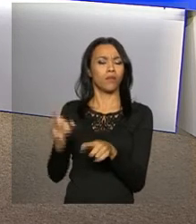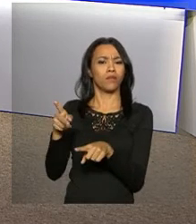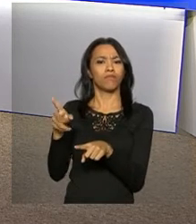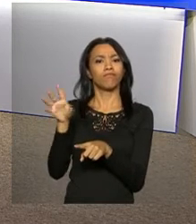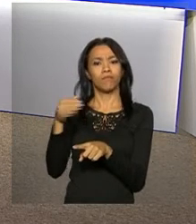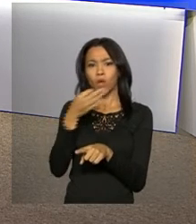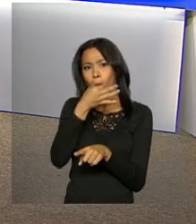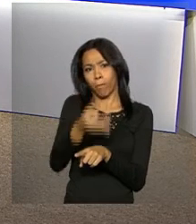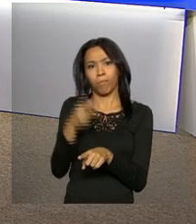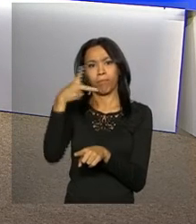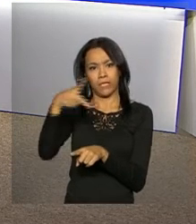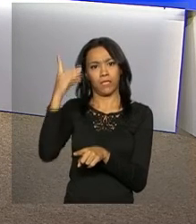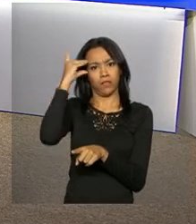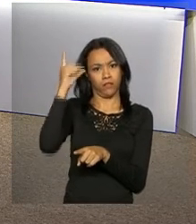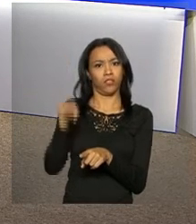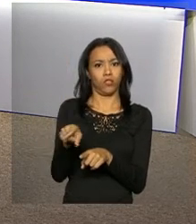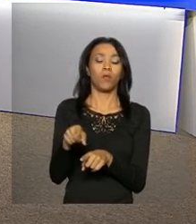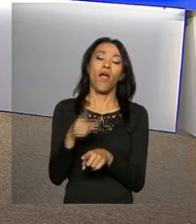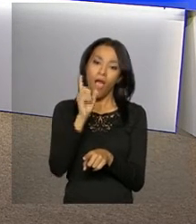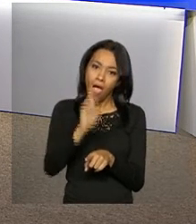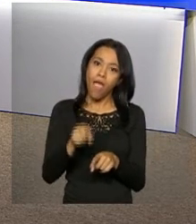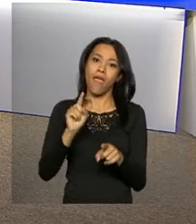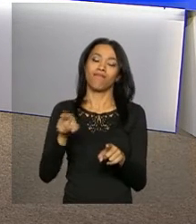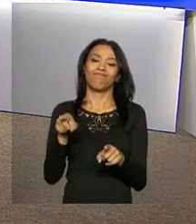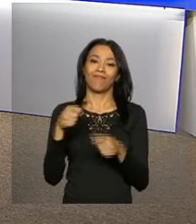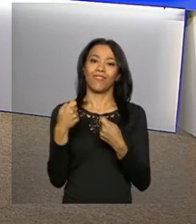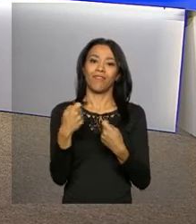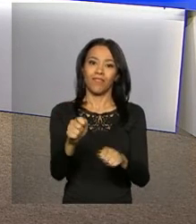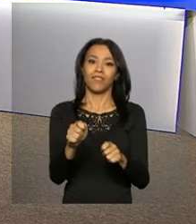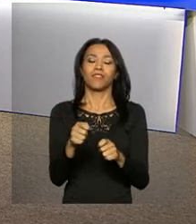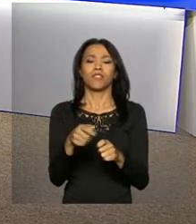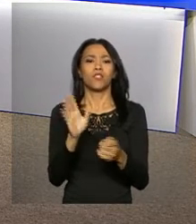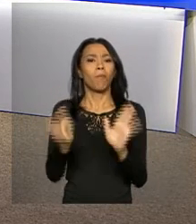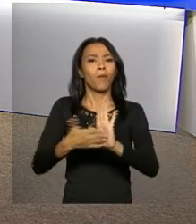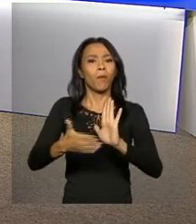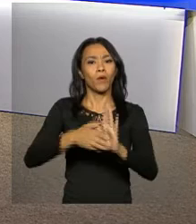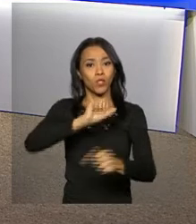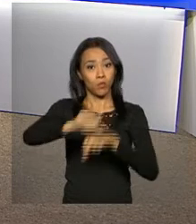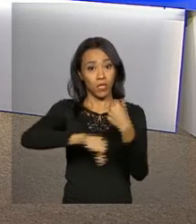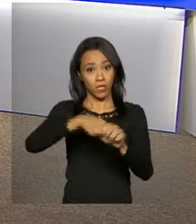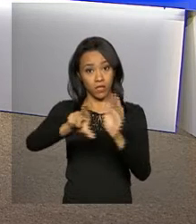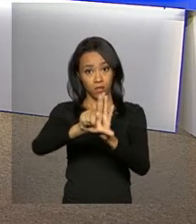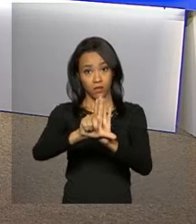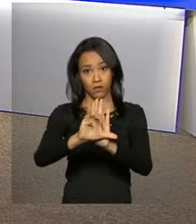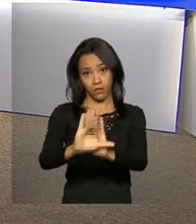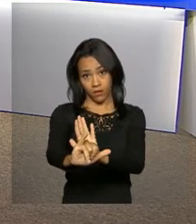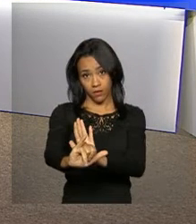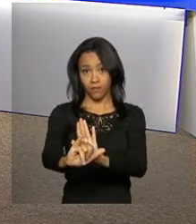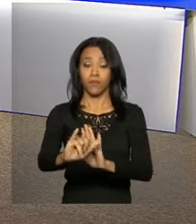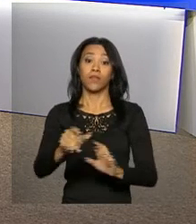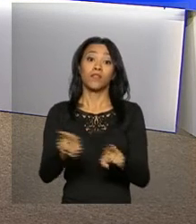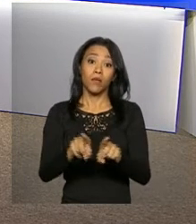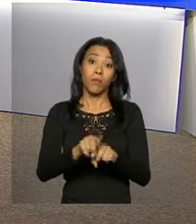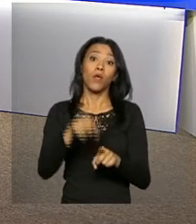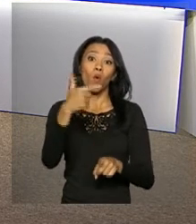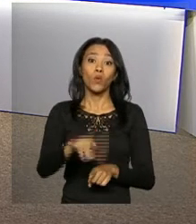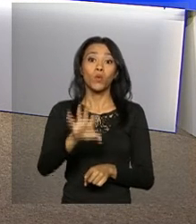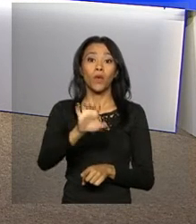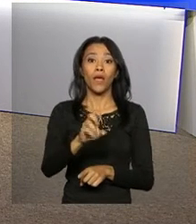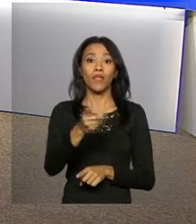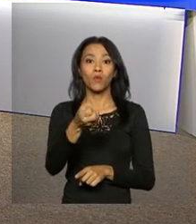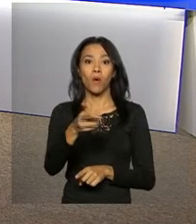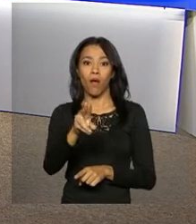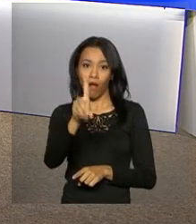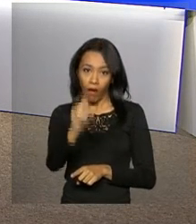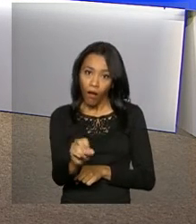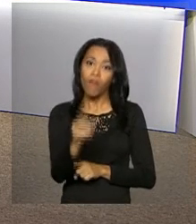defendida pelo governo nos debates de propostas de mudança na legislação eduardo braga lembrou que o atual modelo